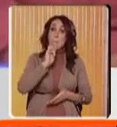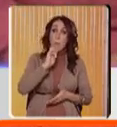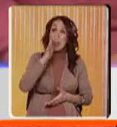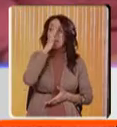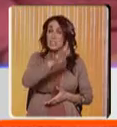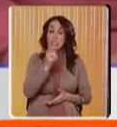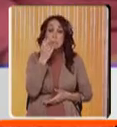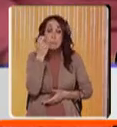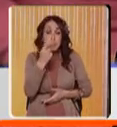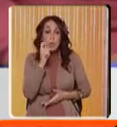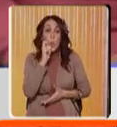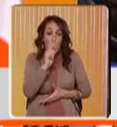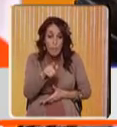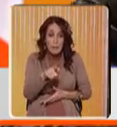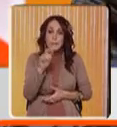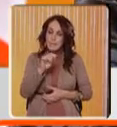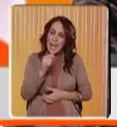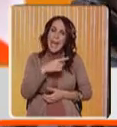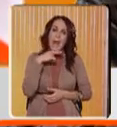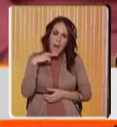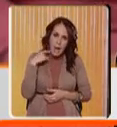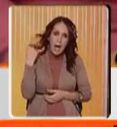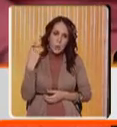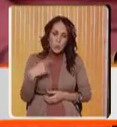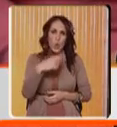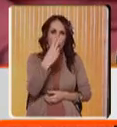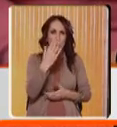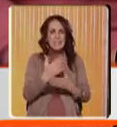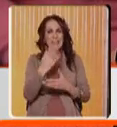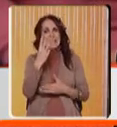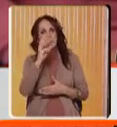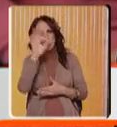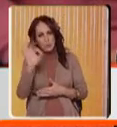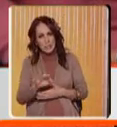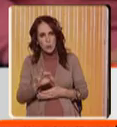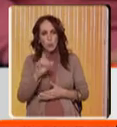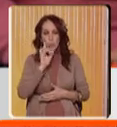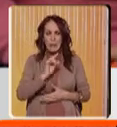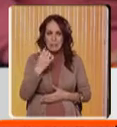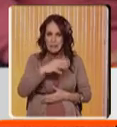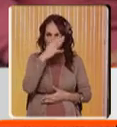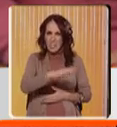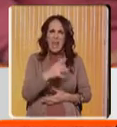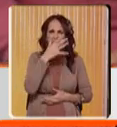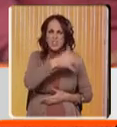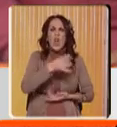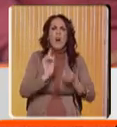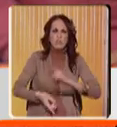Pode haver alergia ao esperma? São casos raros, 2 a 3% de mulheres têm esta situação. Mas que tipo de